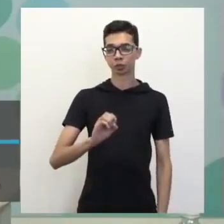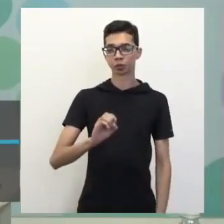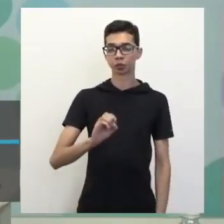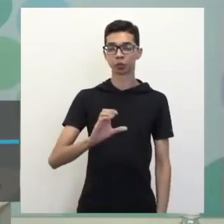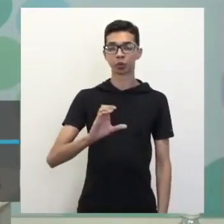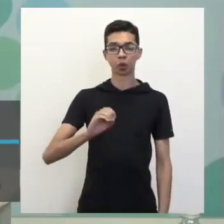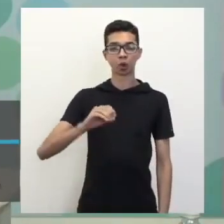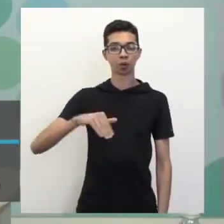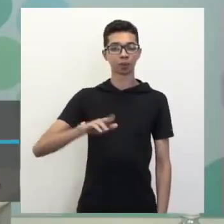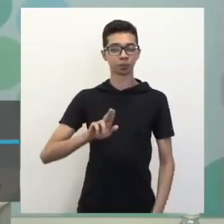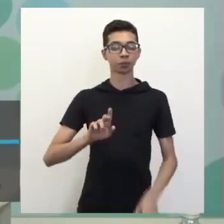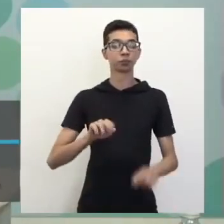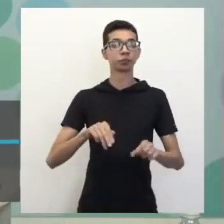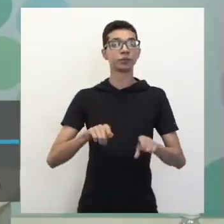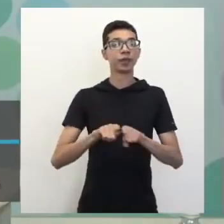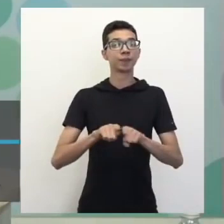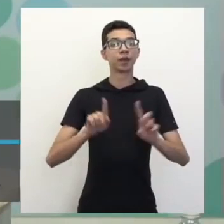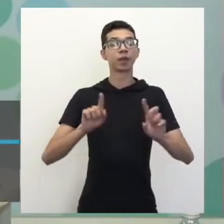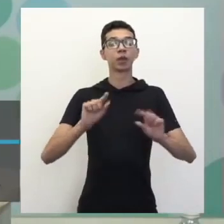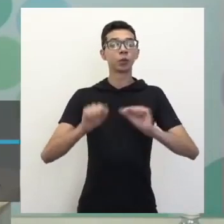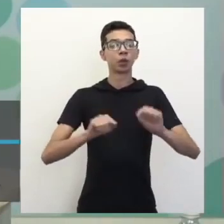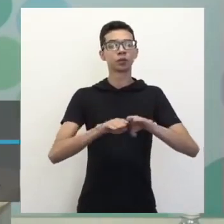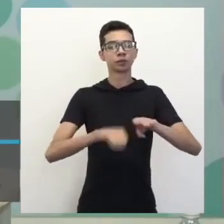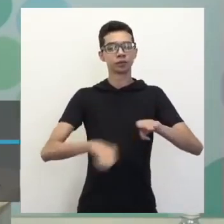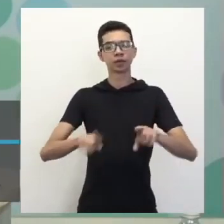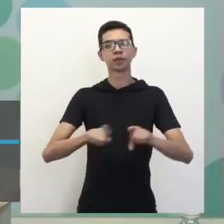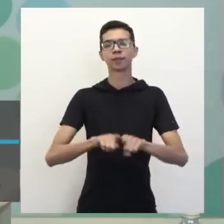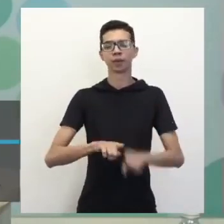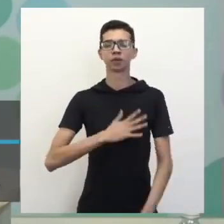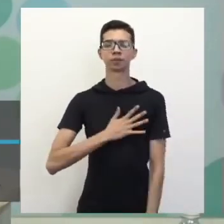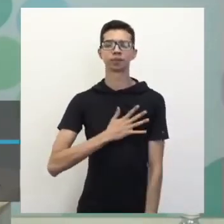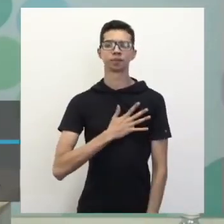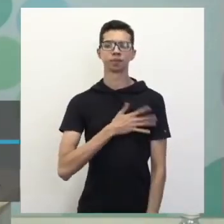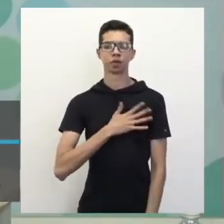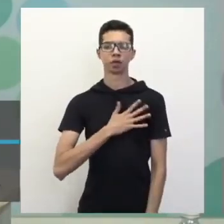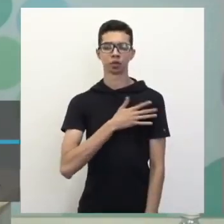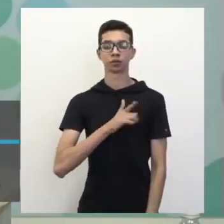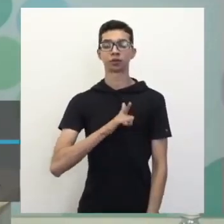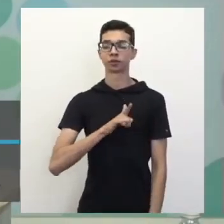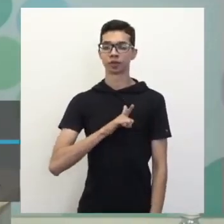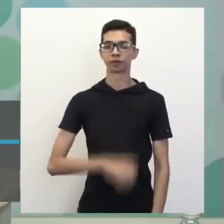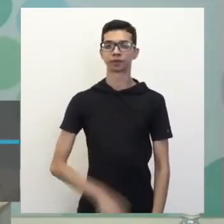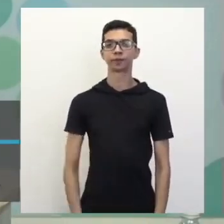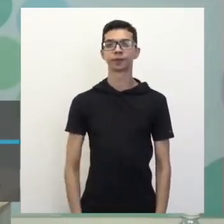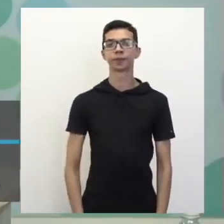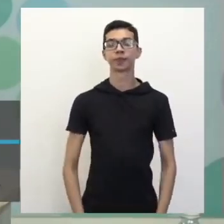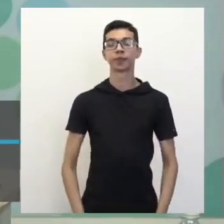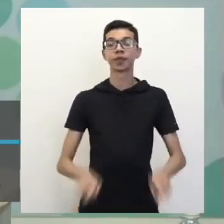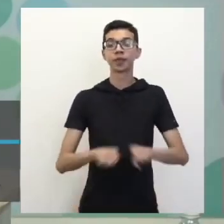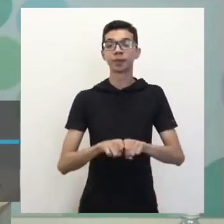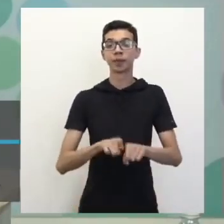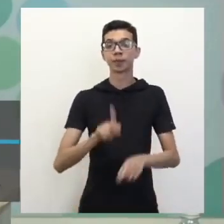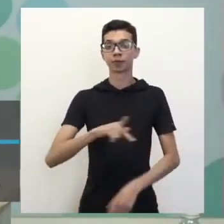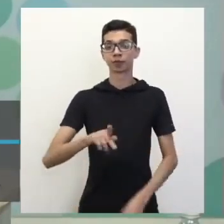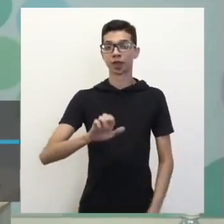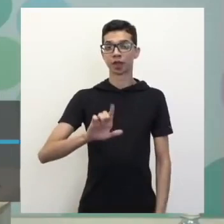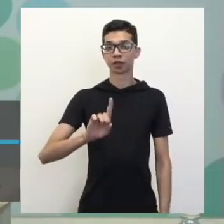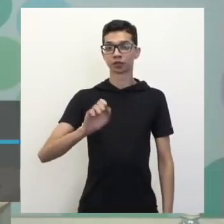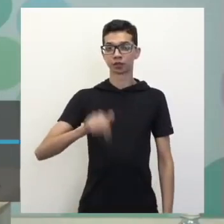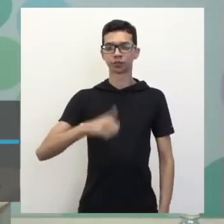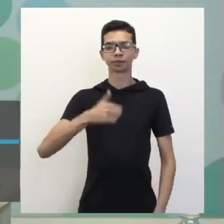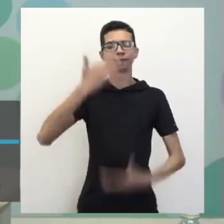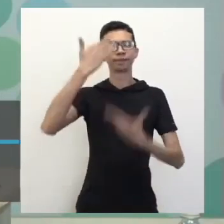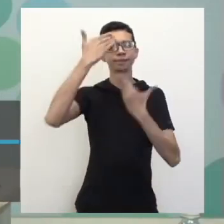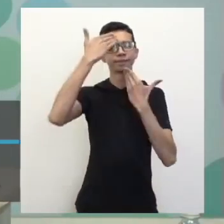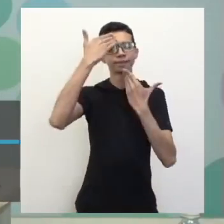preconceito. Determinam, né, esses papéis, tá? Uhum. Olha só. O professor Edson, obrigada, professor, pela participação,